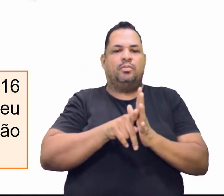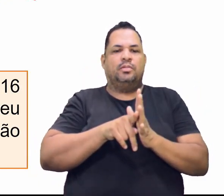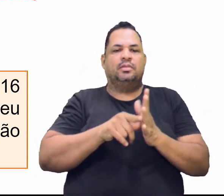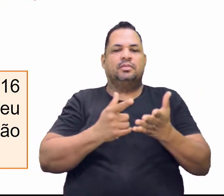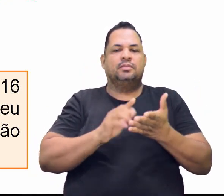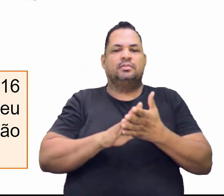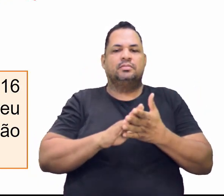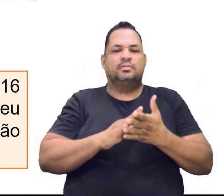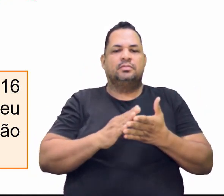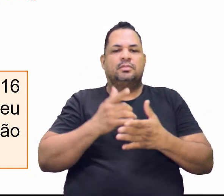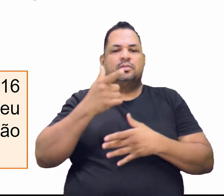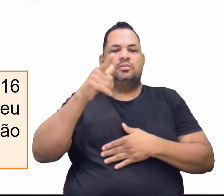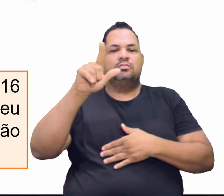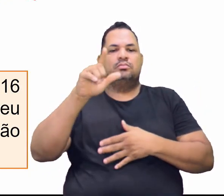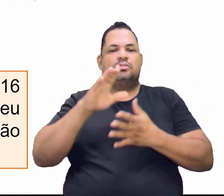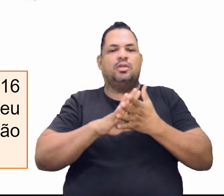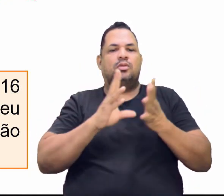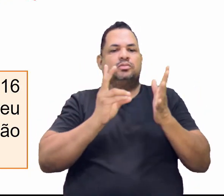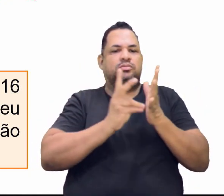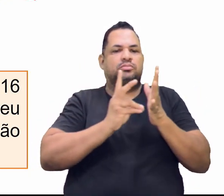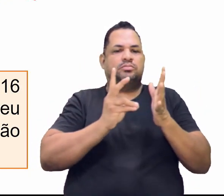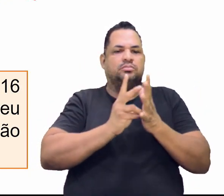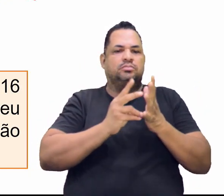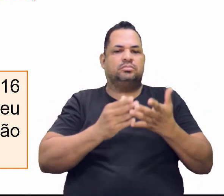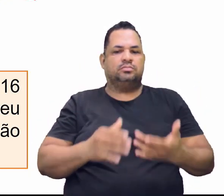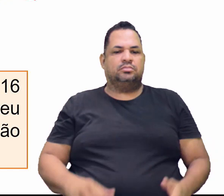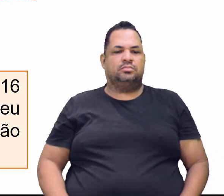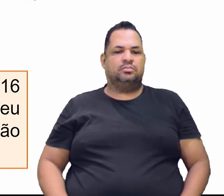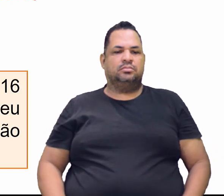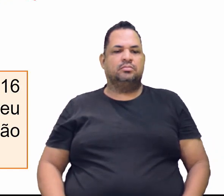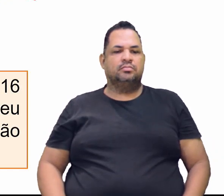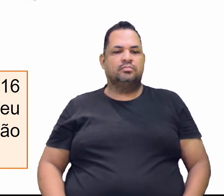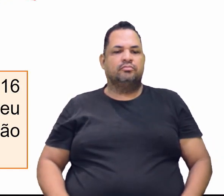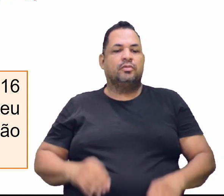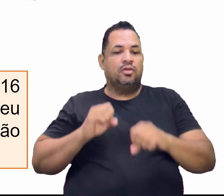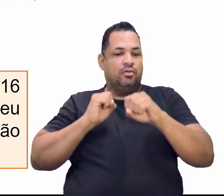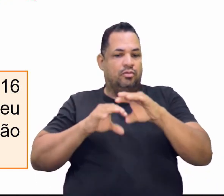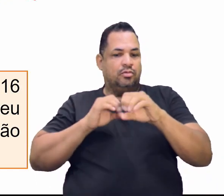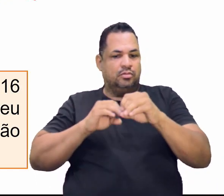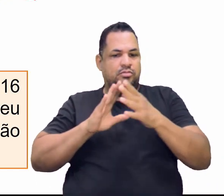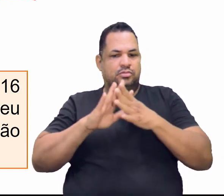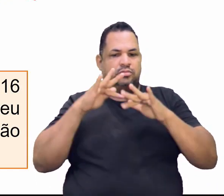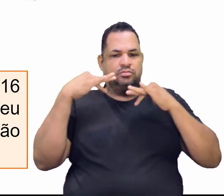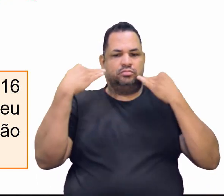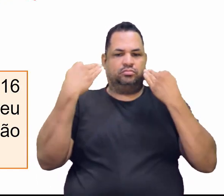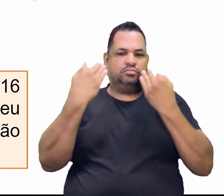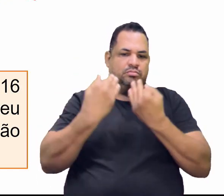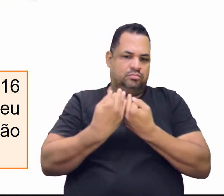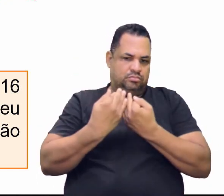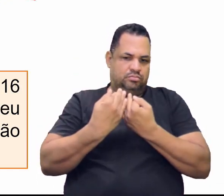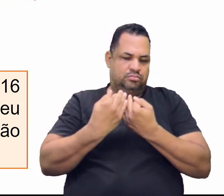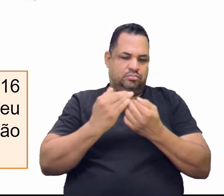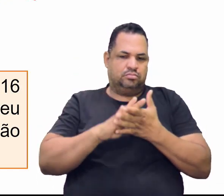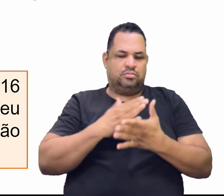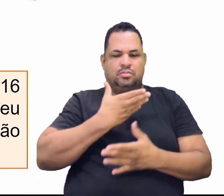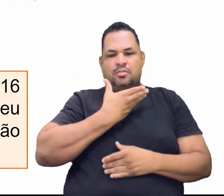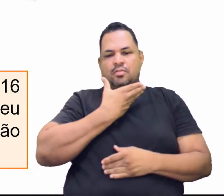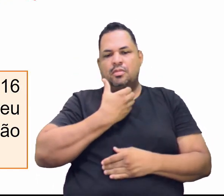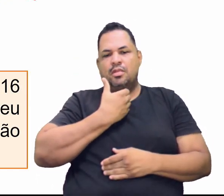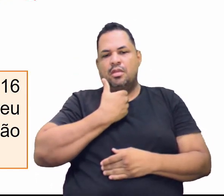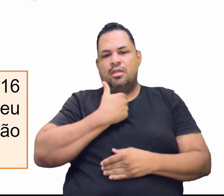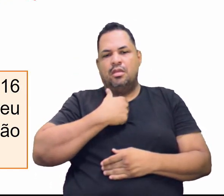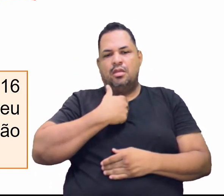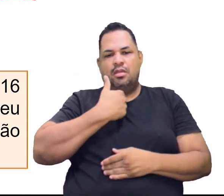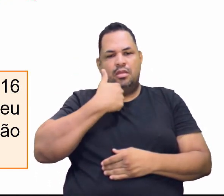aqui, esse outro era o nosso indígena. Ele foi educado por seus familiares, pelos seus avós